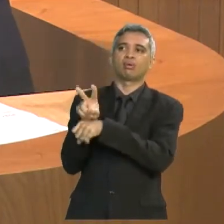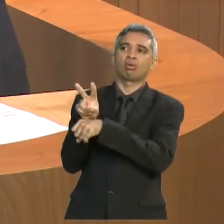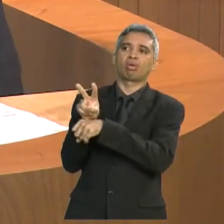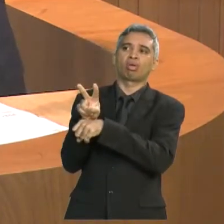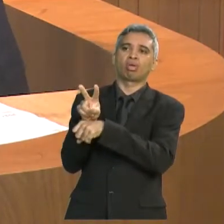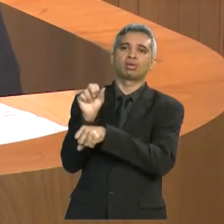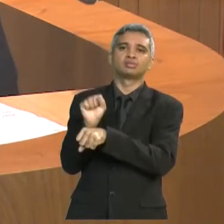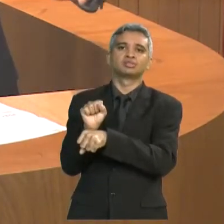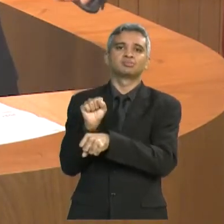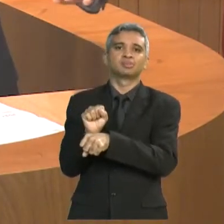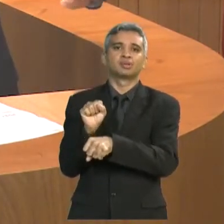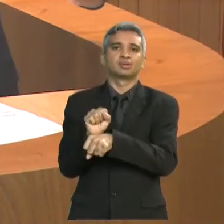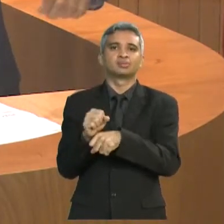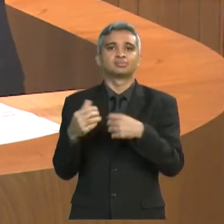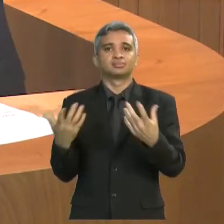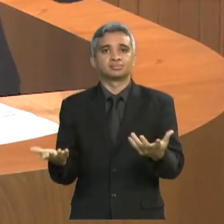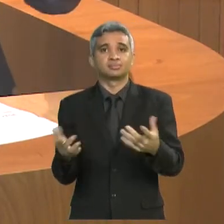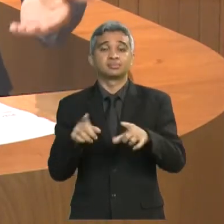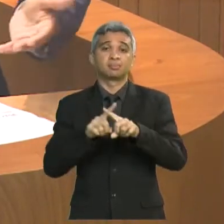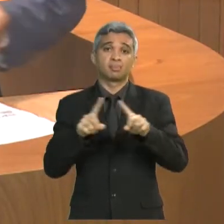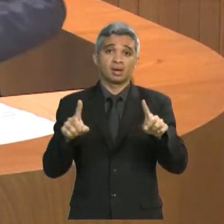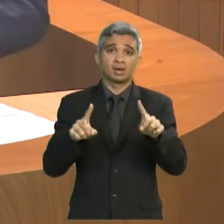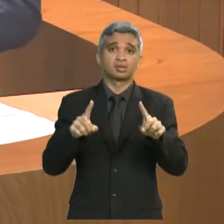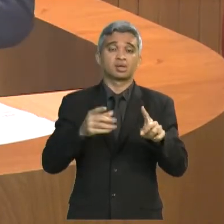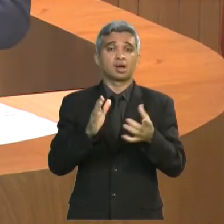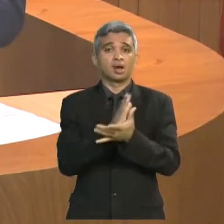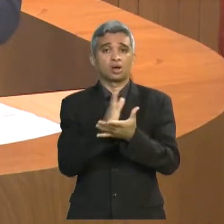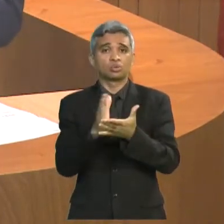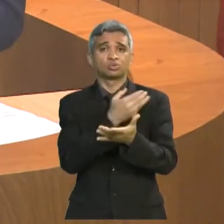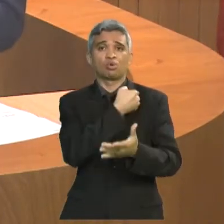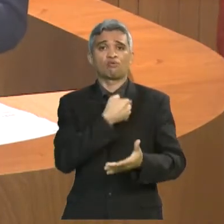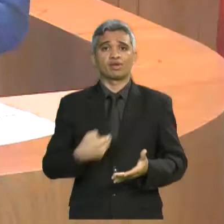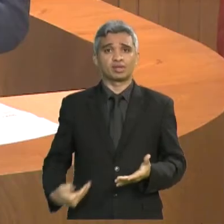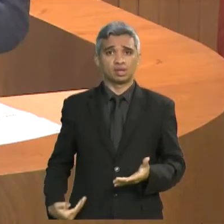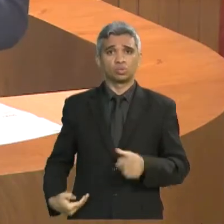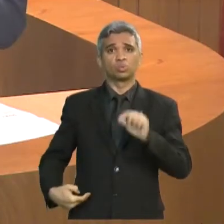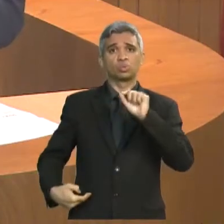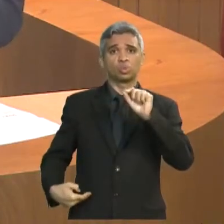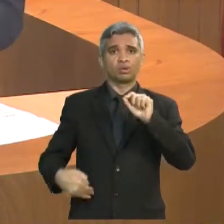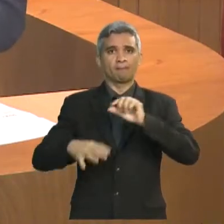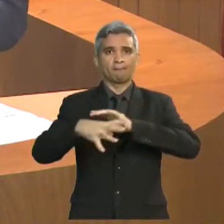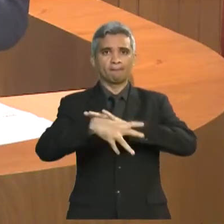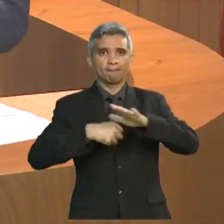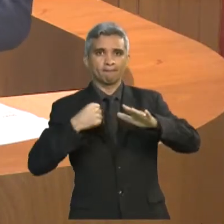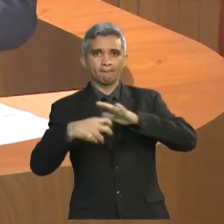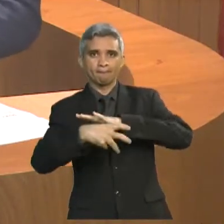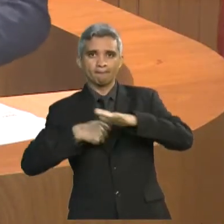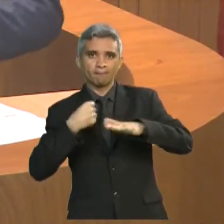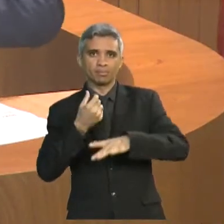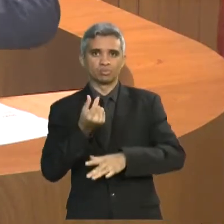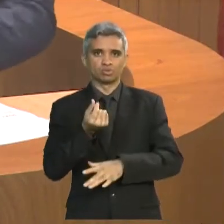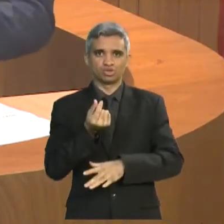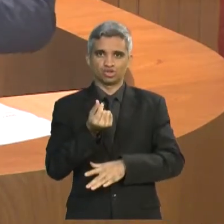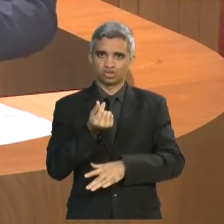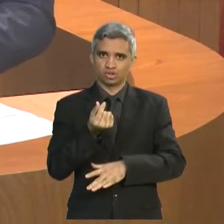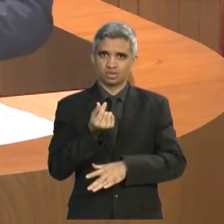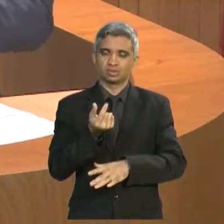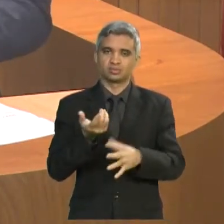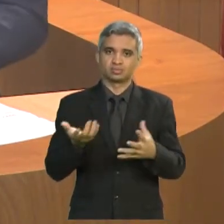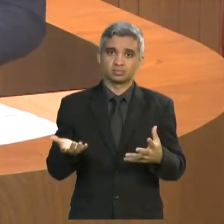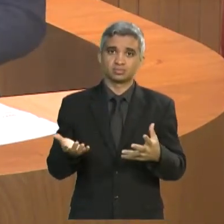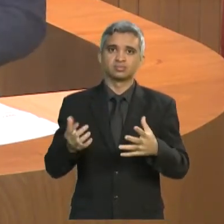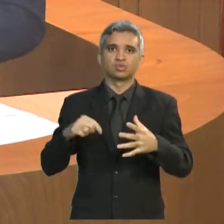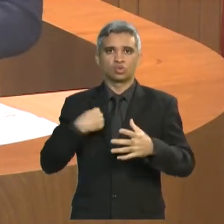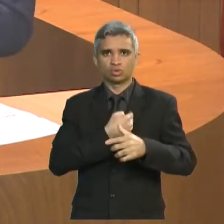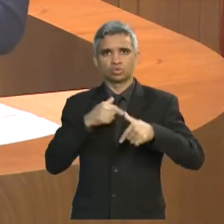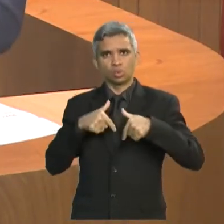da fora fazendo desvio dessas recurso atingir essas verbas então estamos na luta Vargas o prefeito de pagamento para os